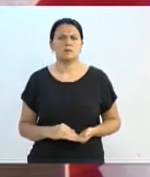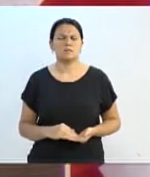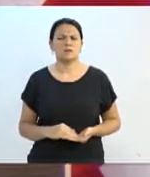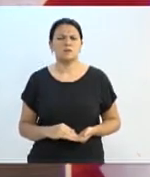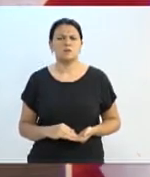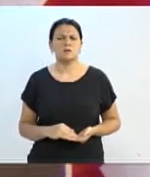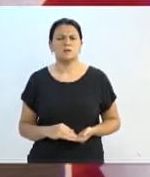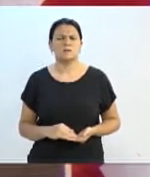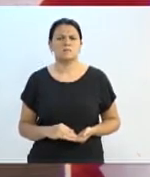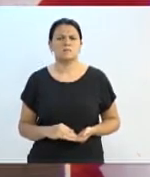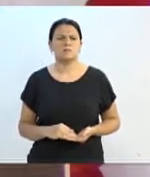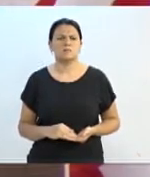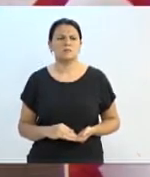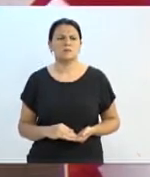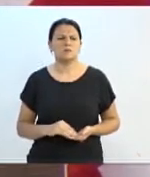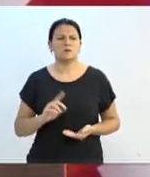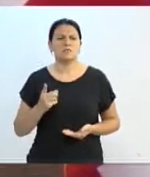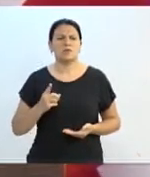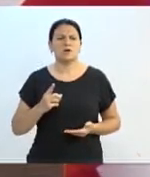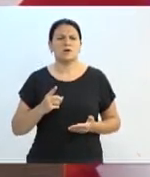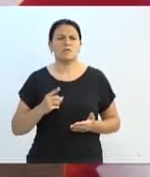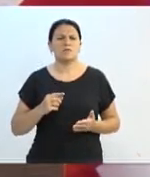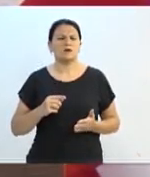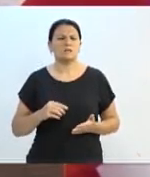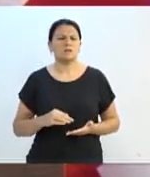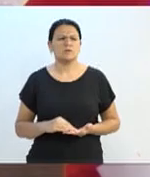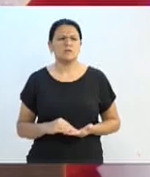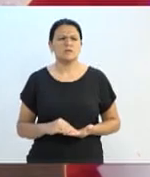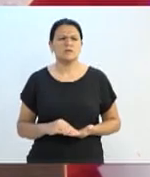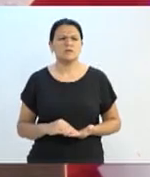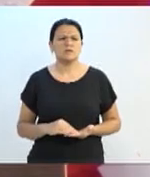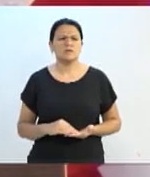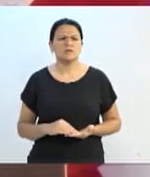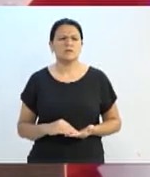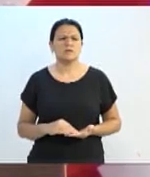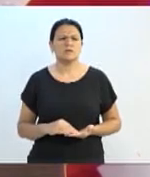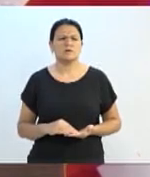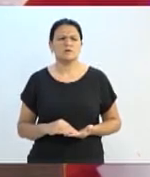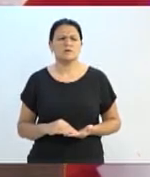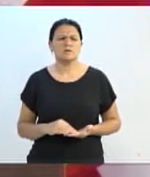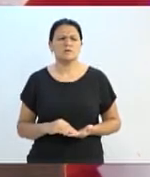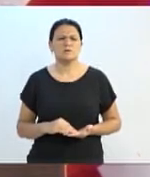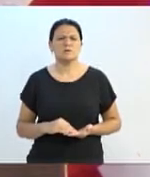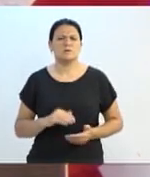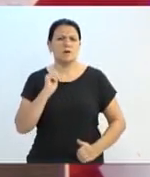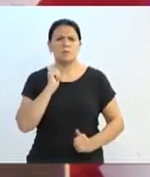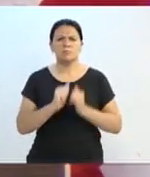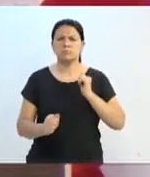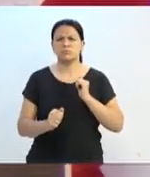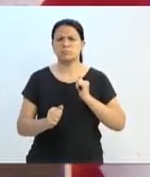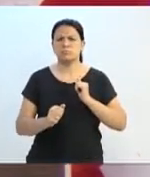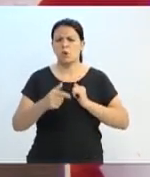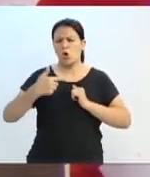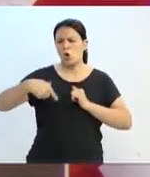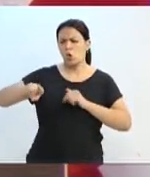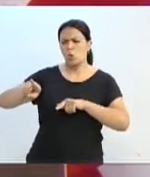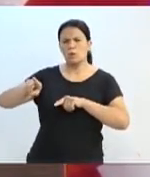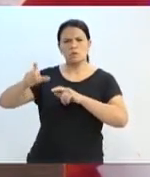que fizeram com ele, ele não vai querer fazer contra eles também. E assim, ó, e humildemente